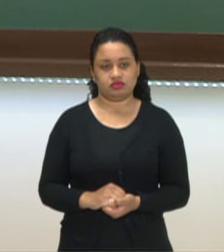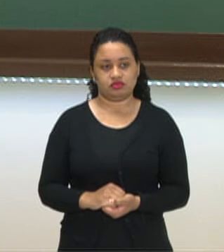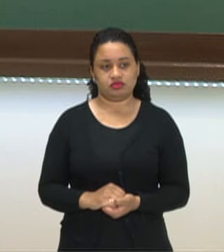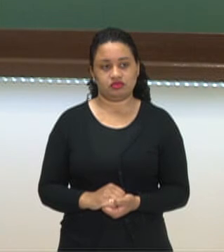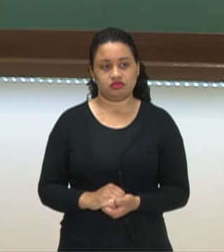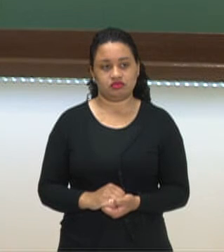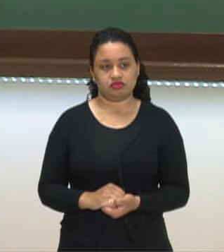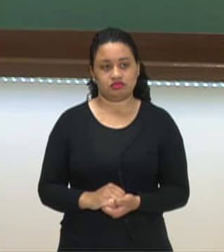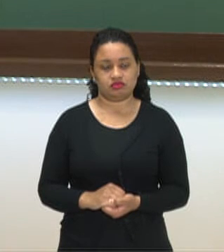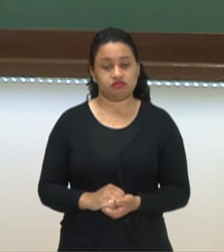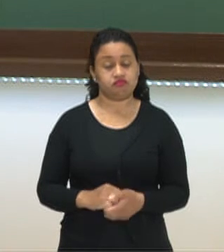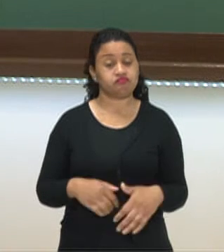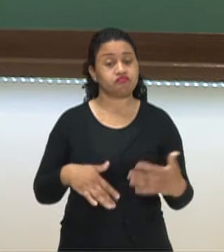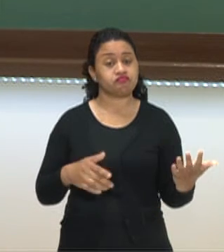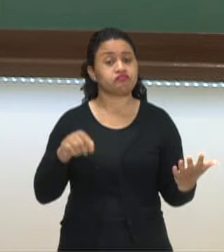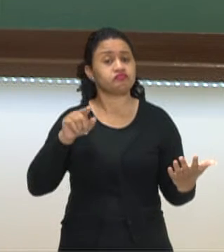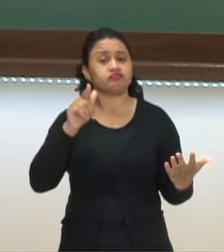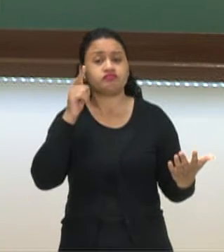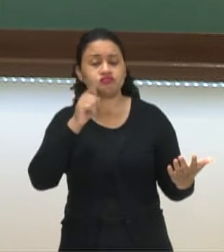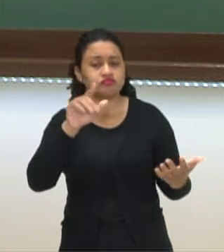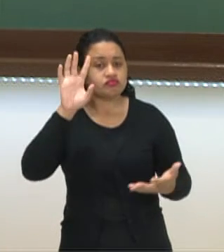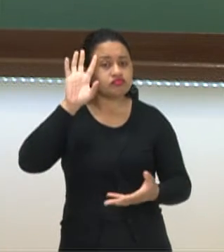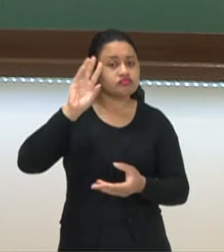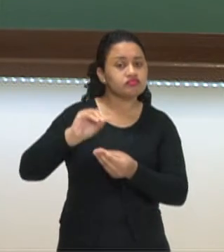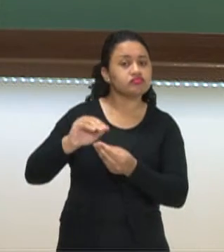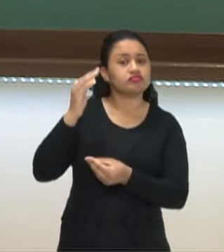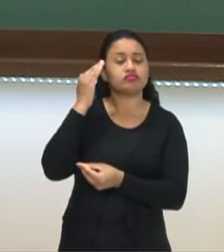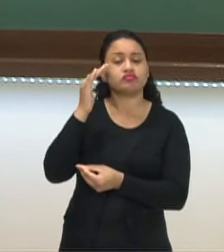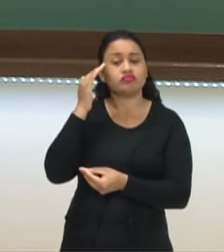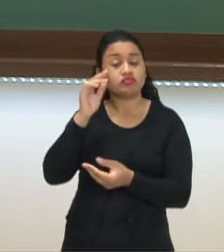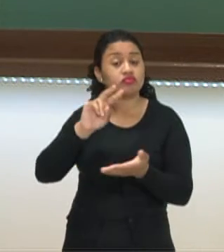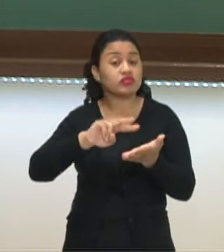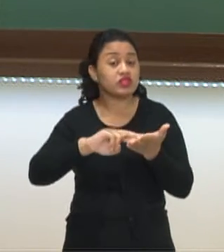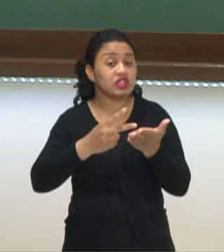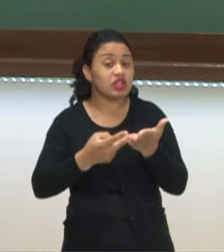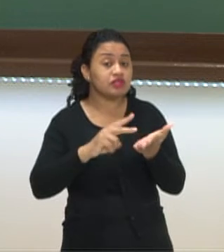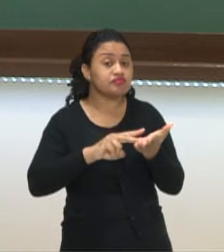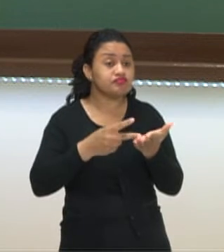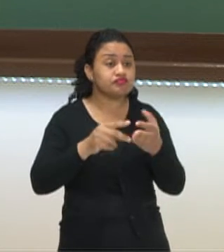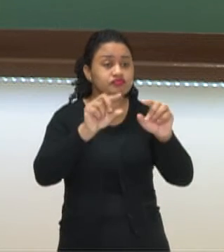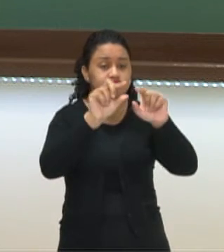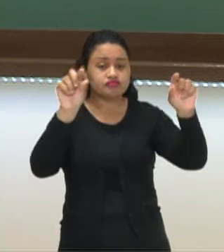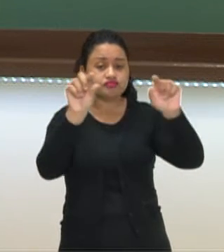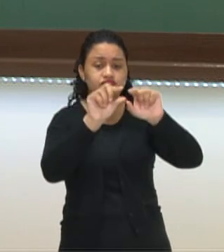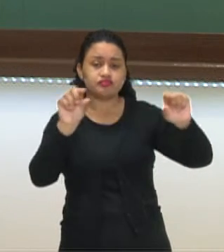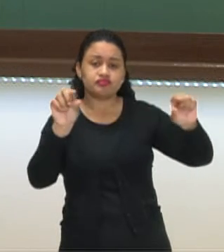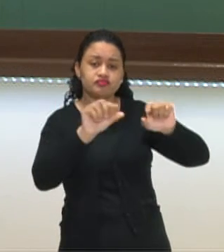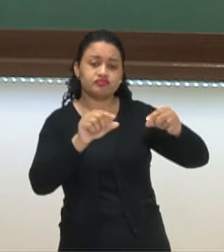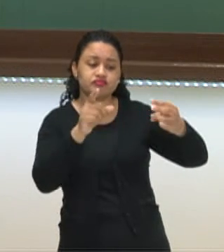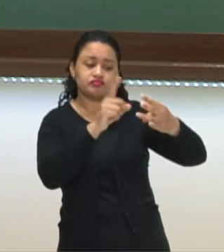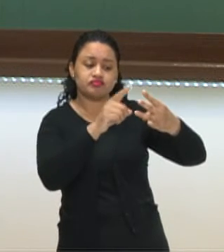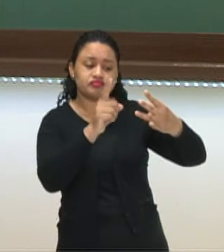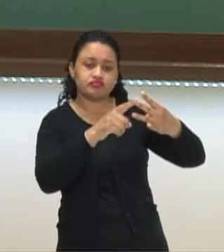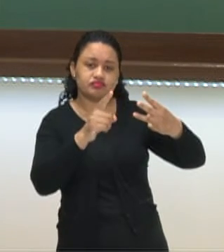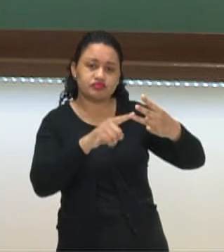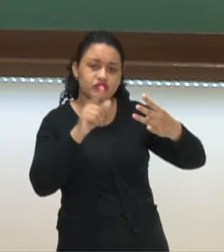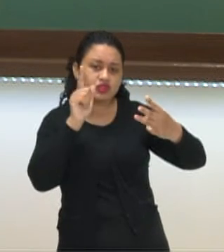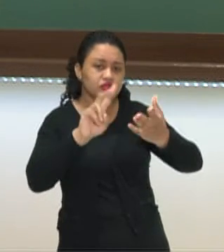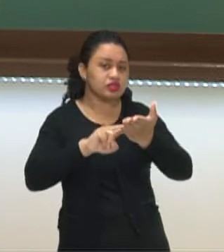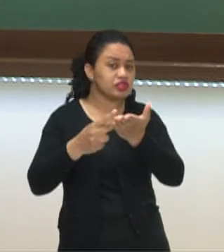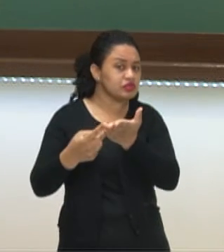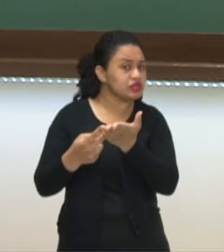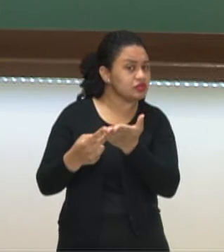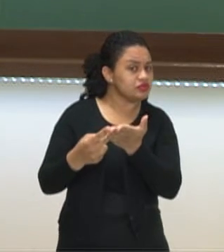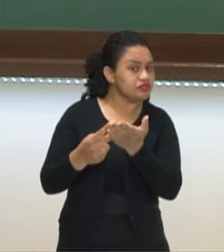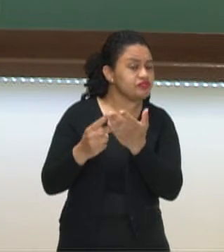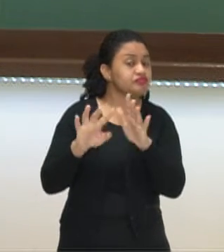Você conseguiu entender, traduzir o que essas frases estão